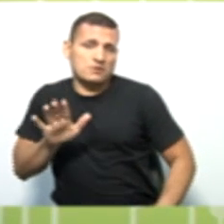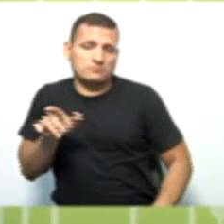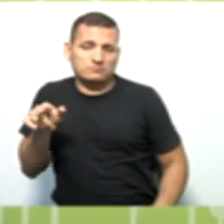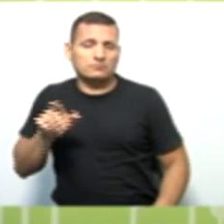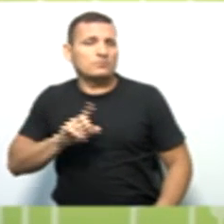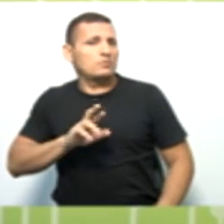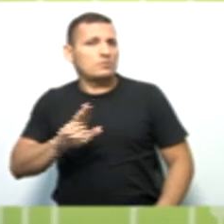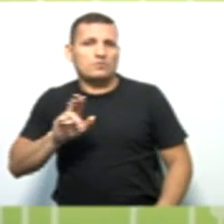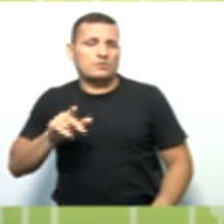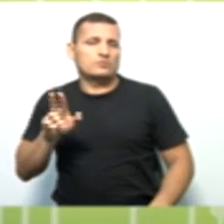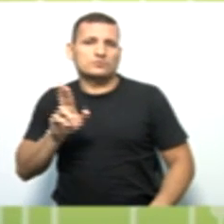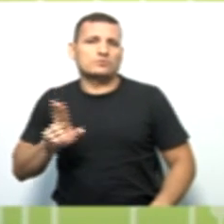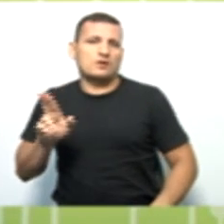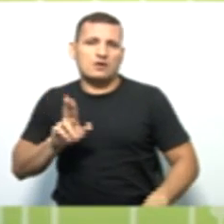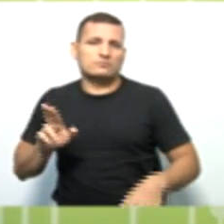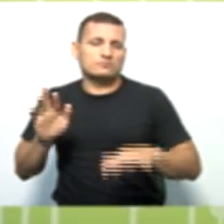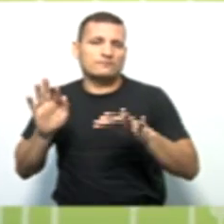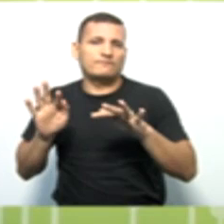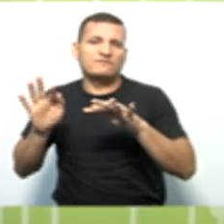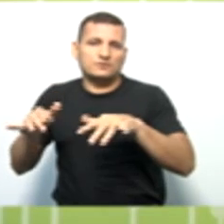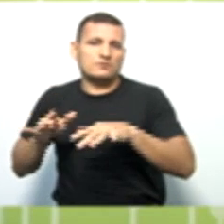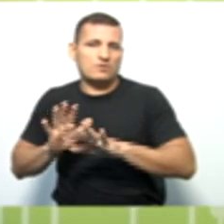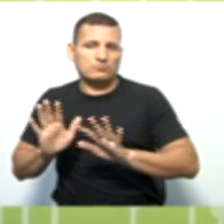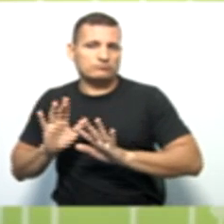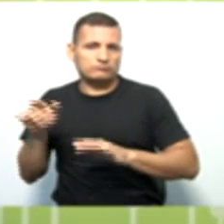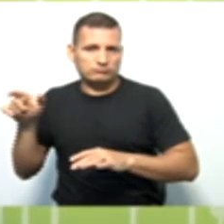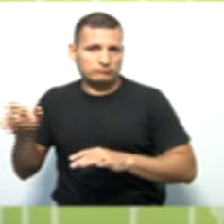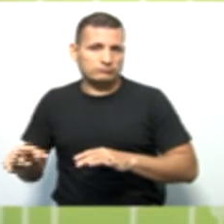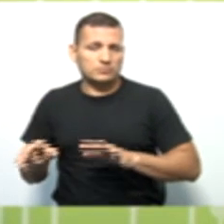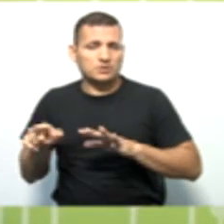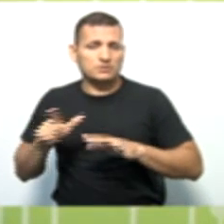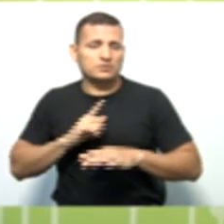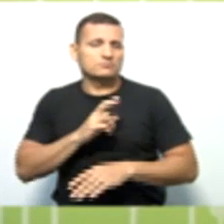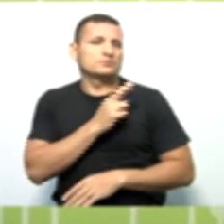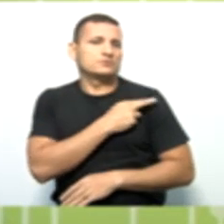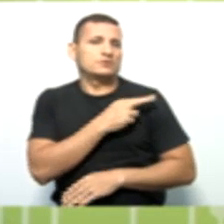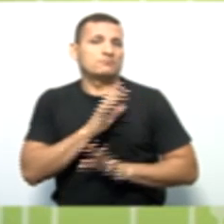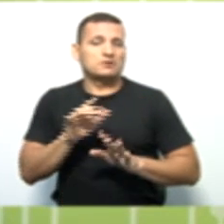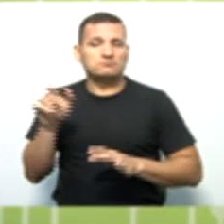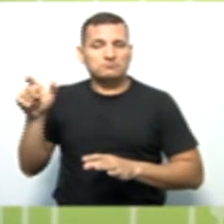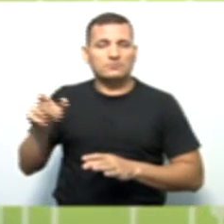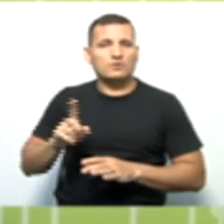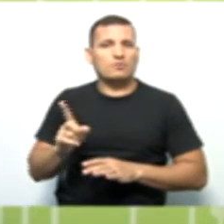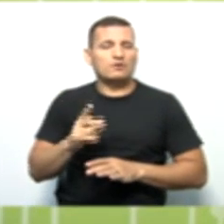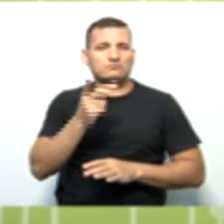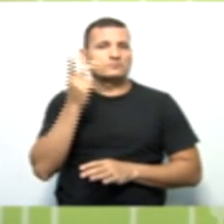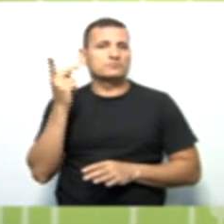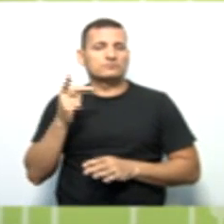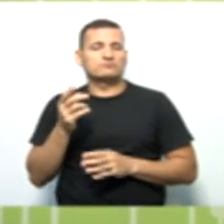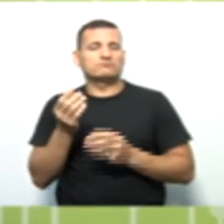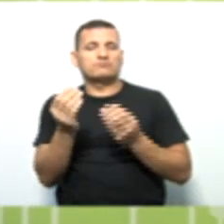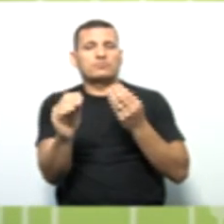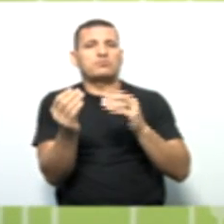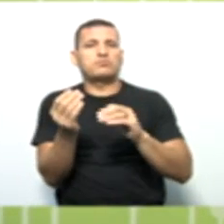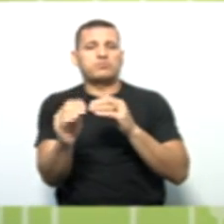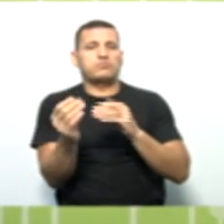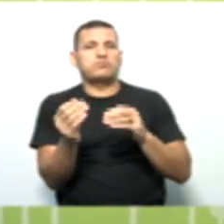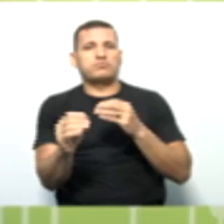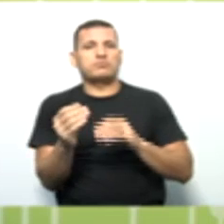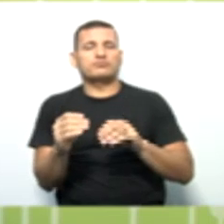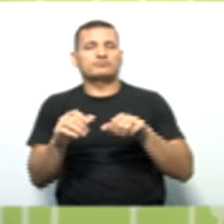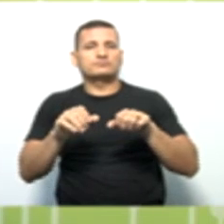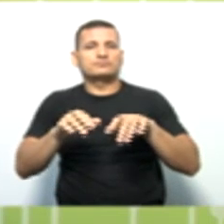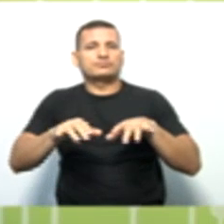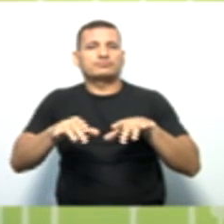Ele tem a necessidade, porque ele é o responsável pelo setor, mas ele não é a pessoa que vai estar alimentando com os dados